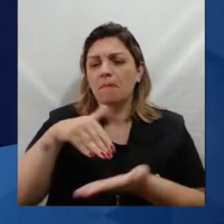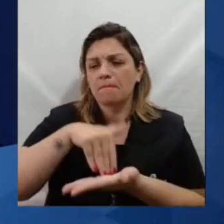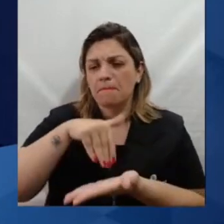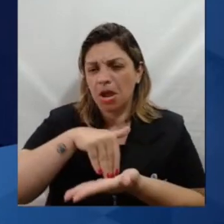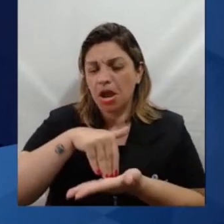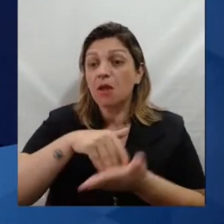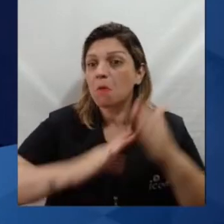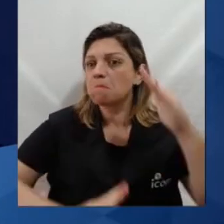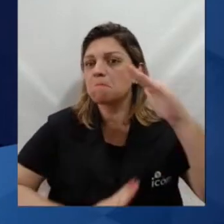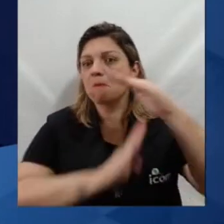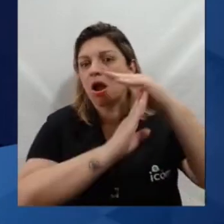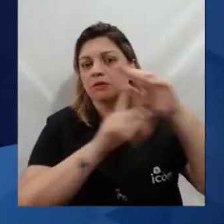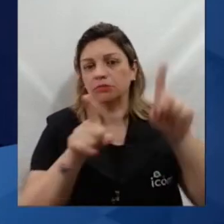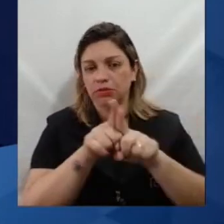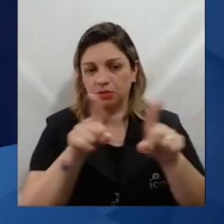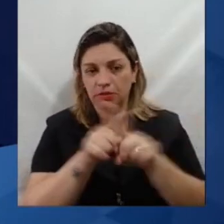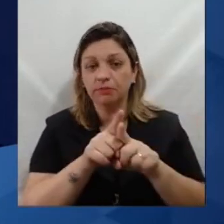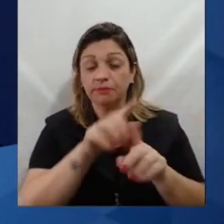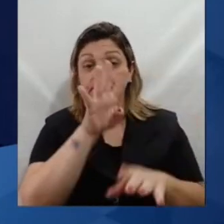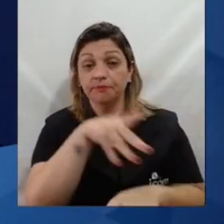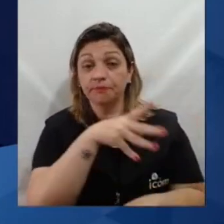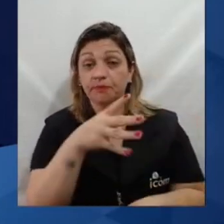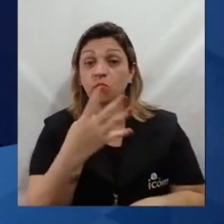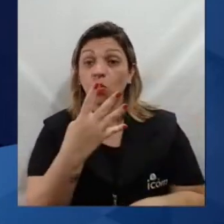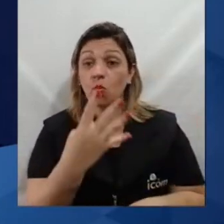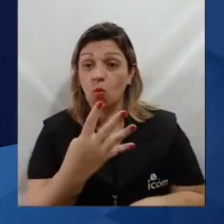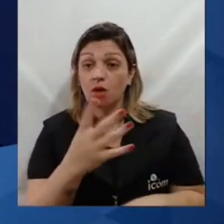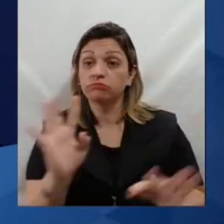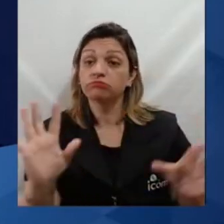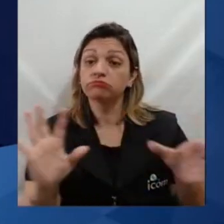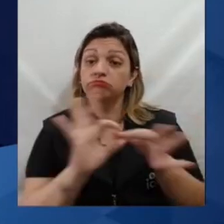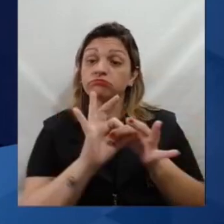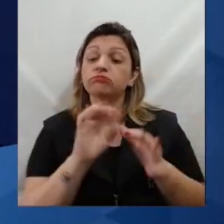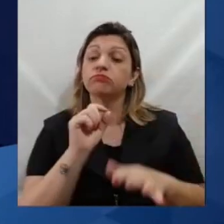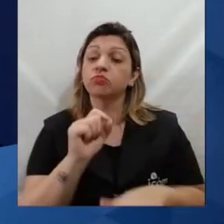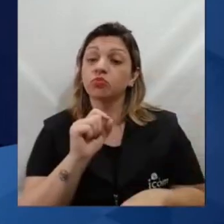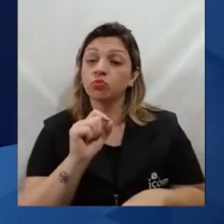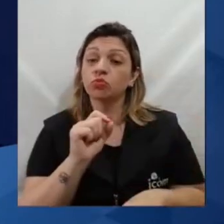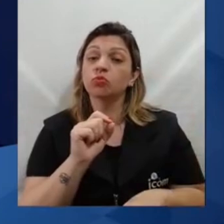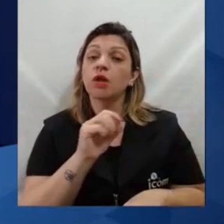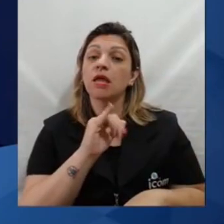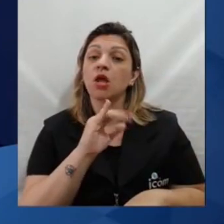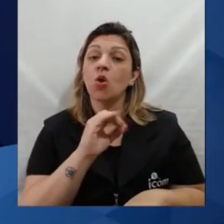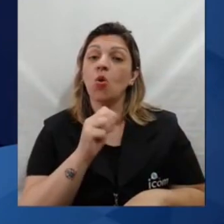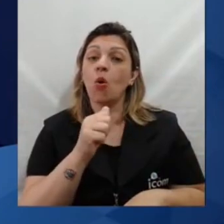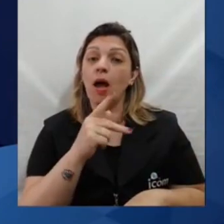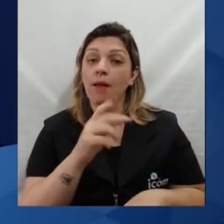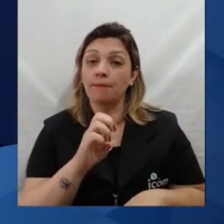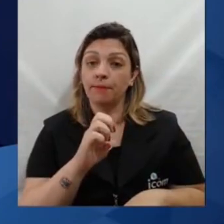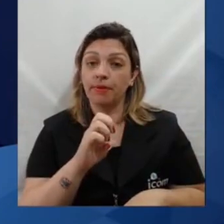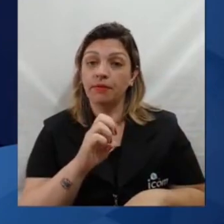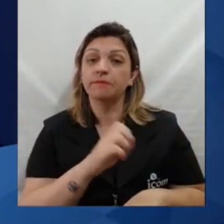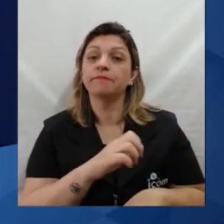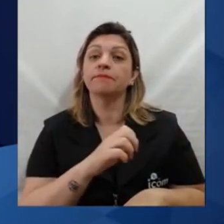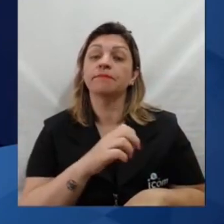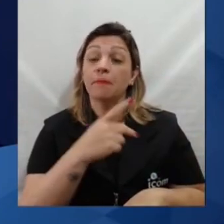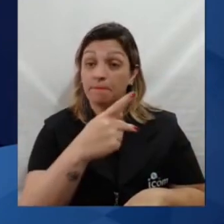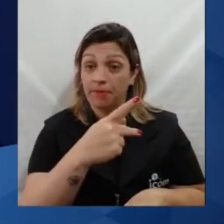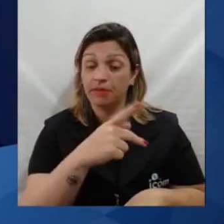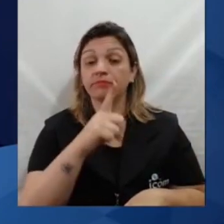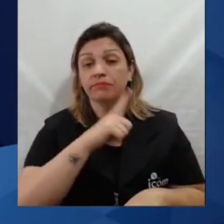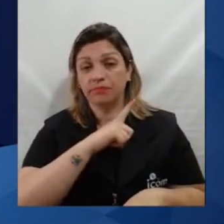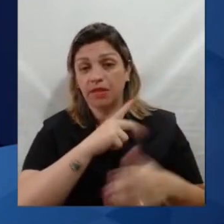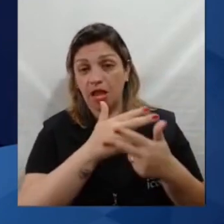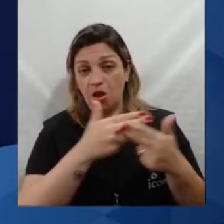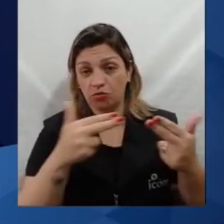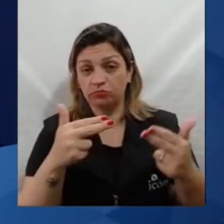Na tabela 4, nós temos a correlação entre esses instrumentos do ICOAP. Então, nós temos os instrumentos, os 2 domínios, que é